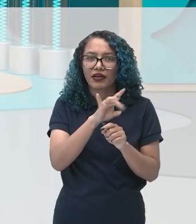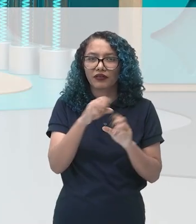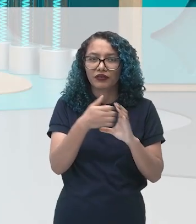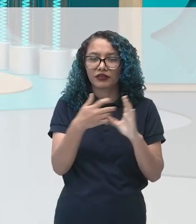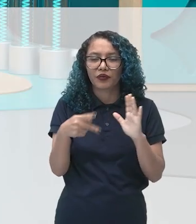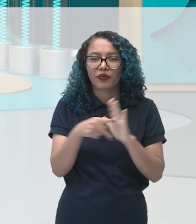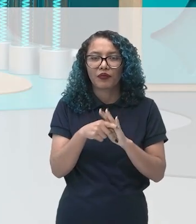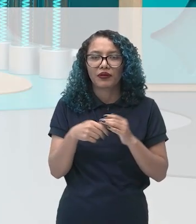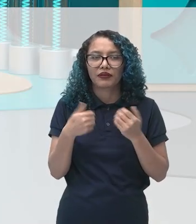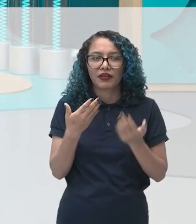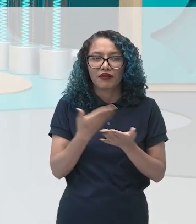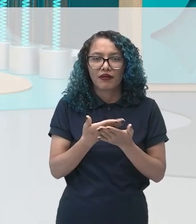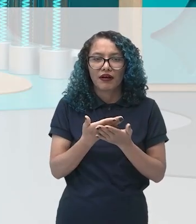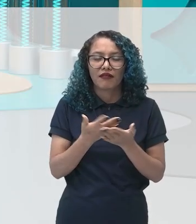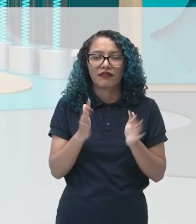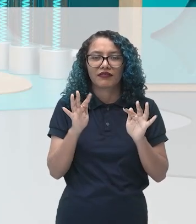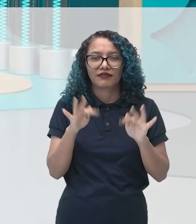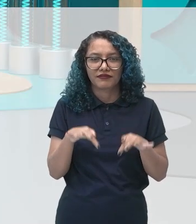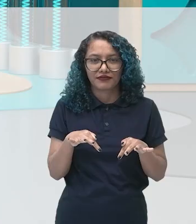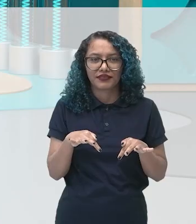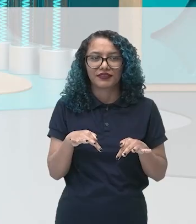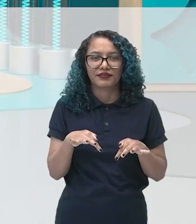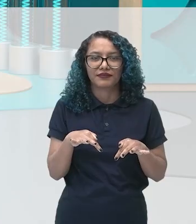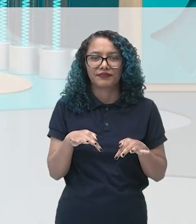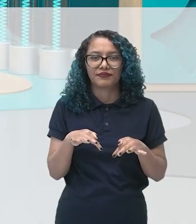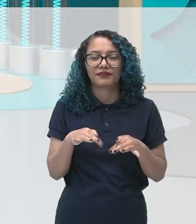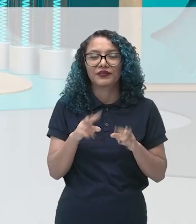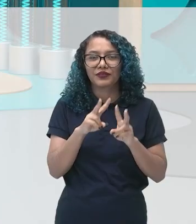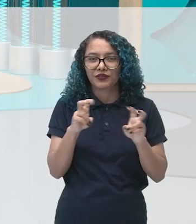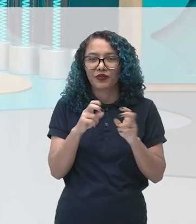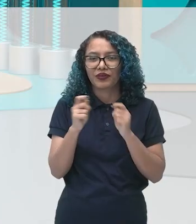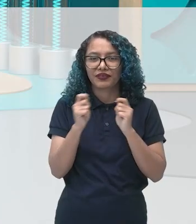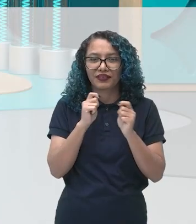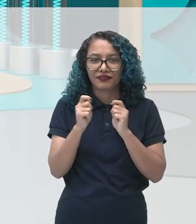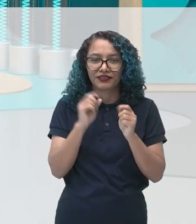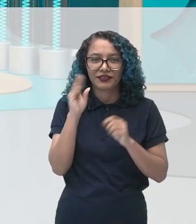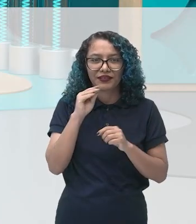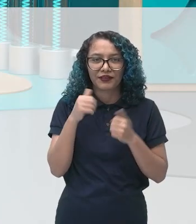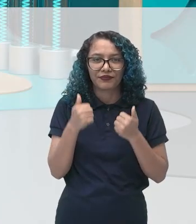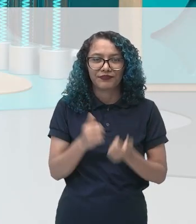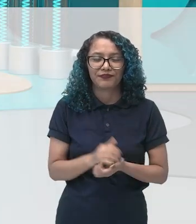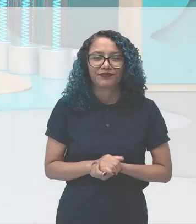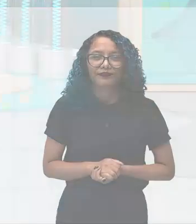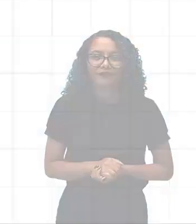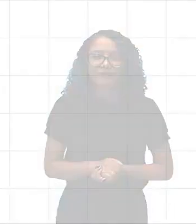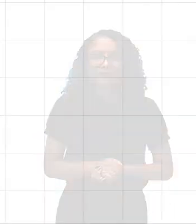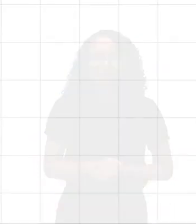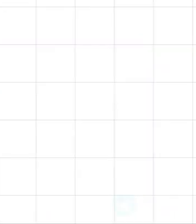Então, assim, vamos finalizando esta aula sobre as entrevistas orais.